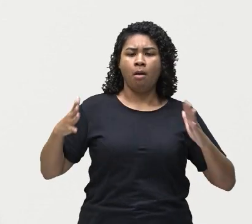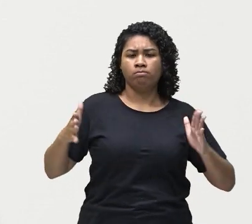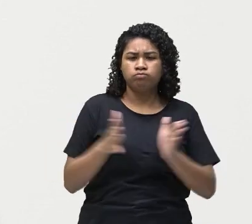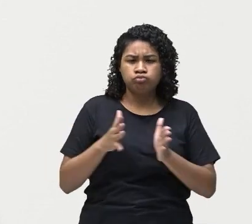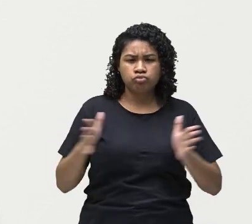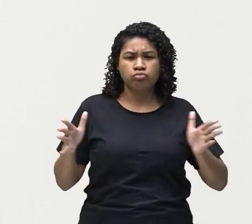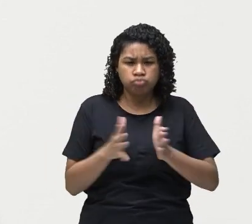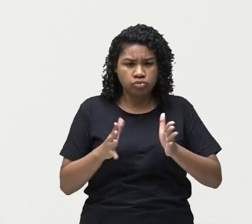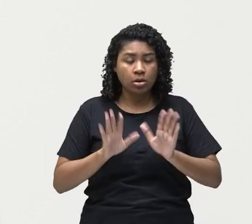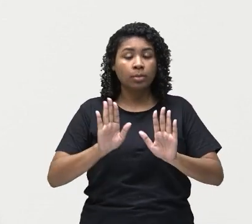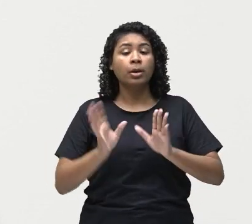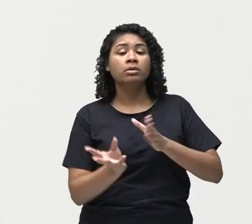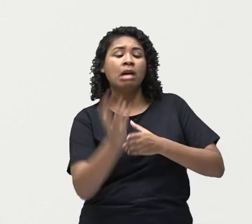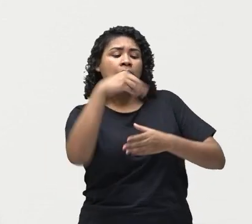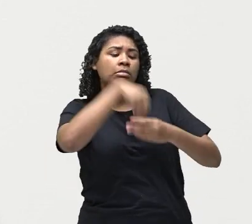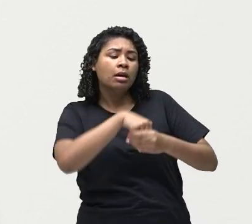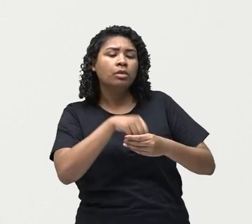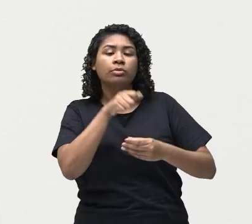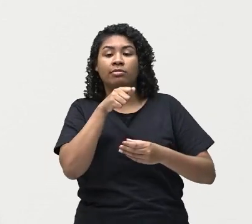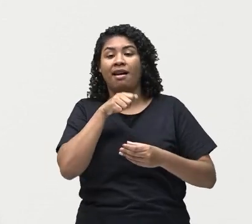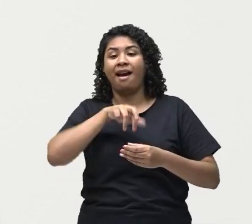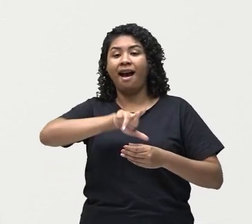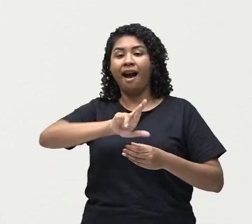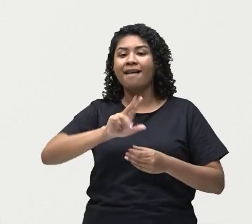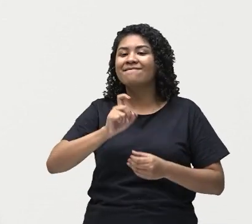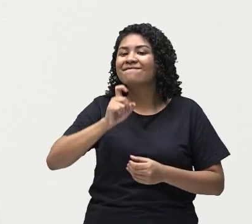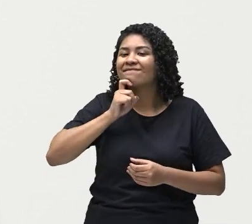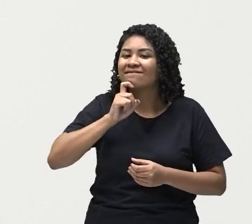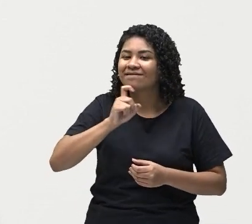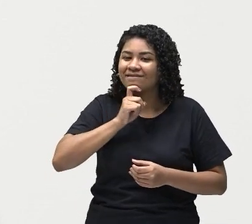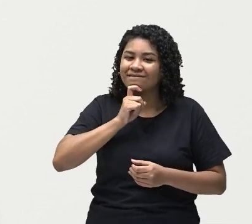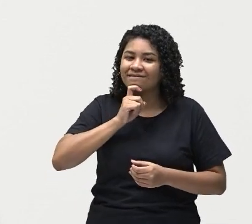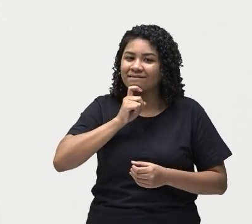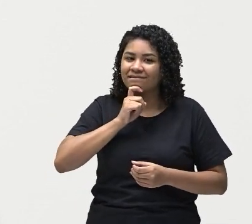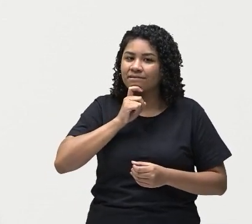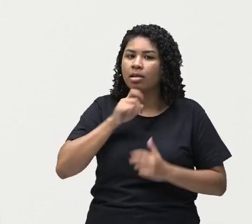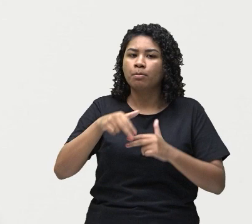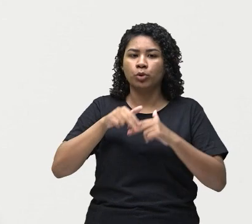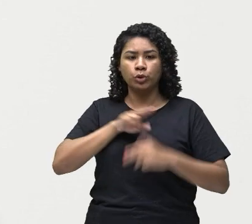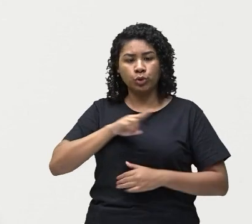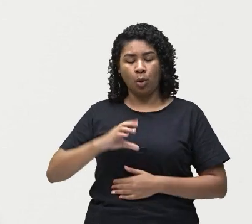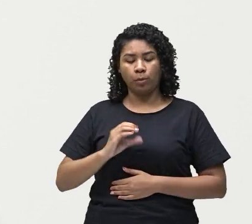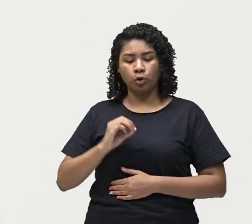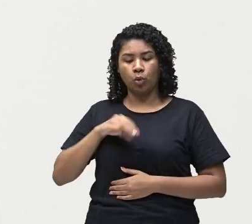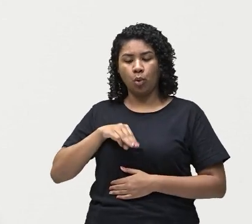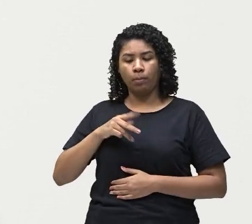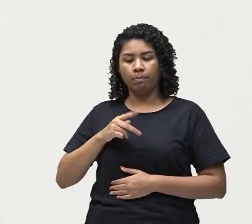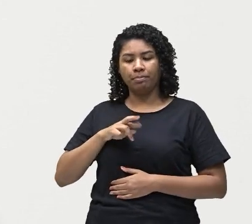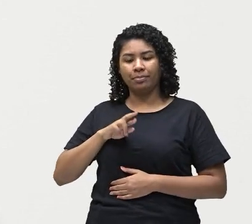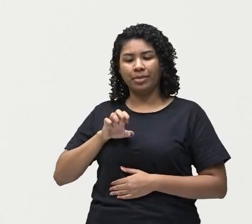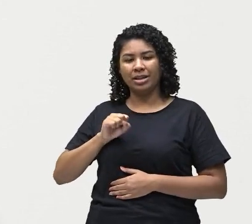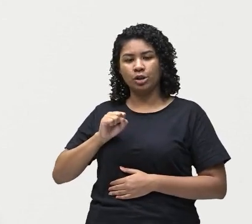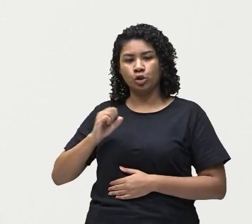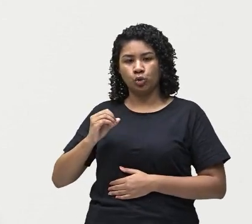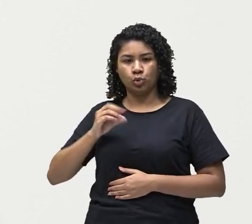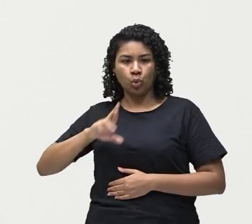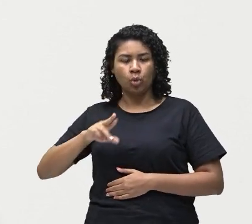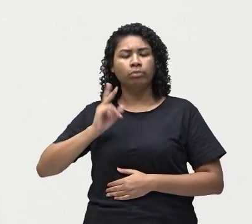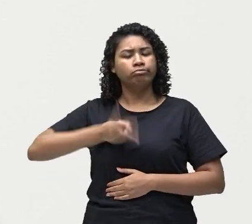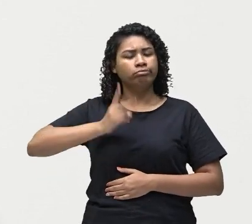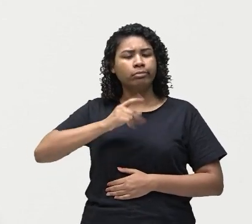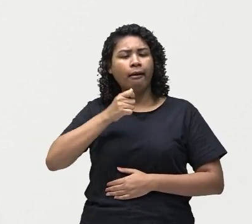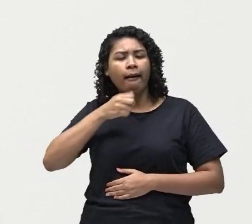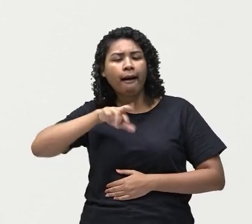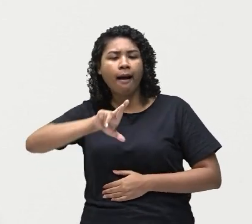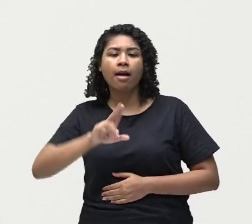vai entrar nesse compressor o ar frio né quando a gente fala de compressor a gente já imagina gases ali sendo comprimido né